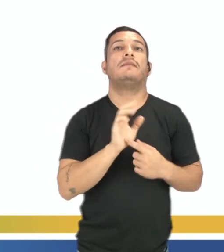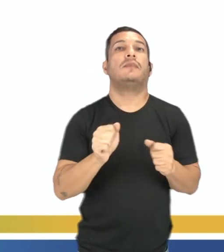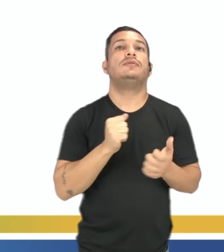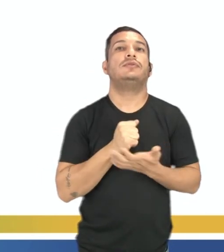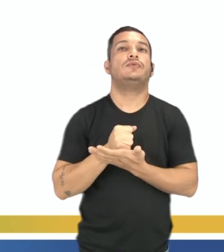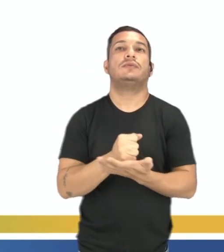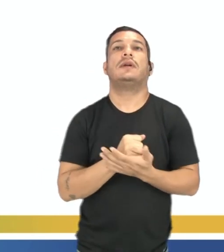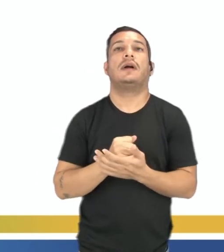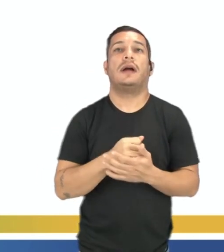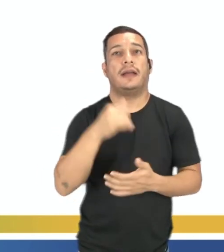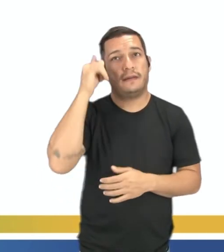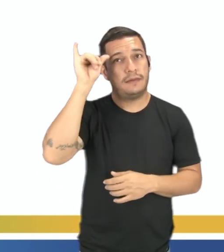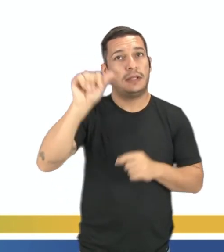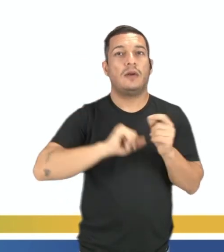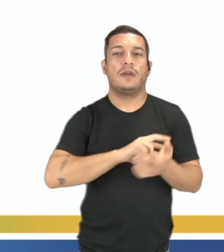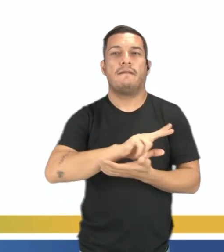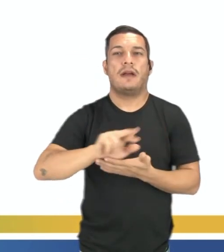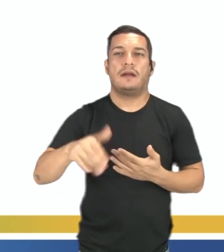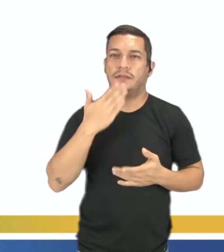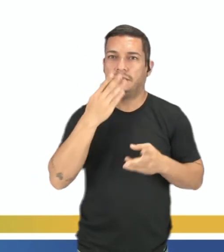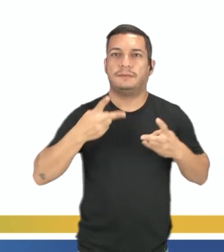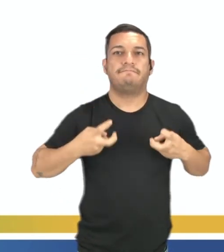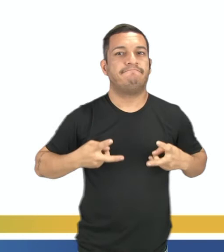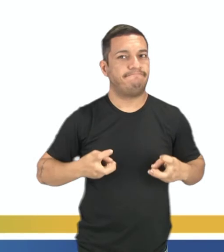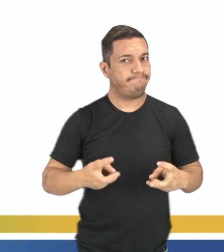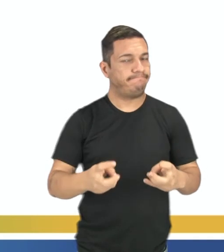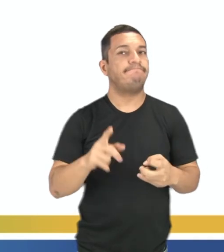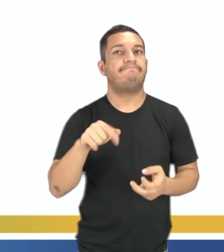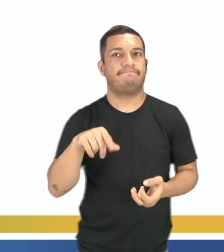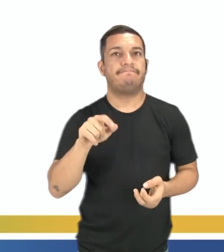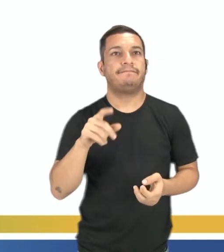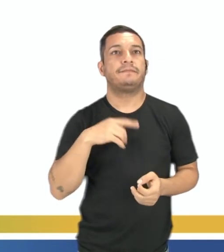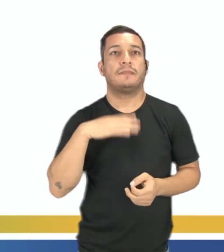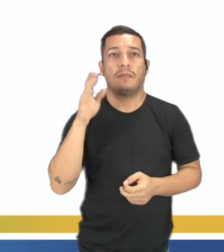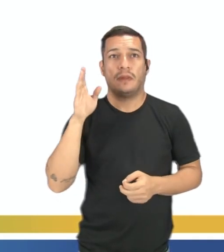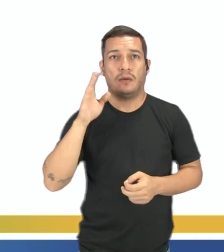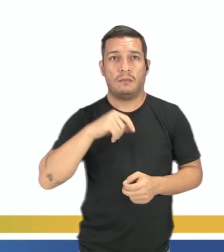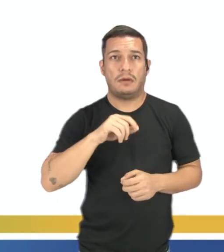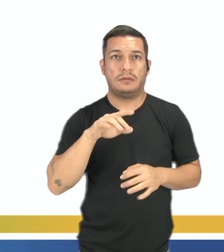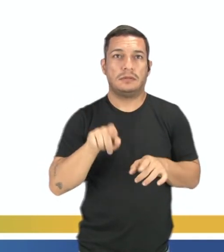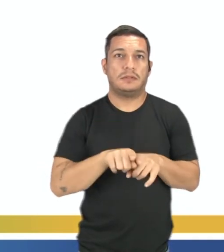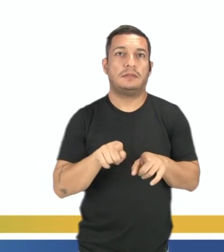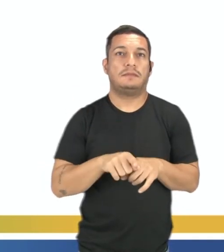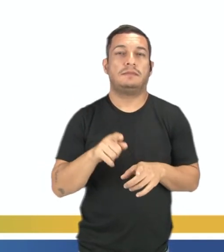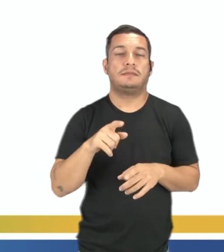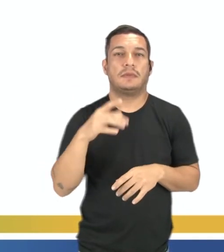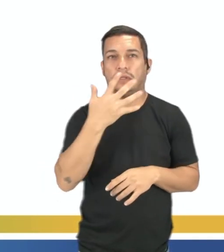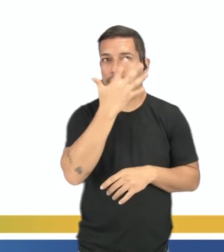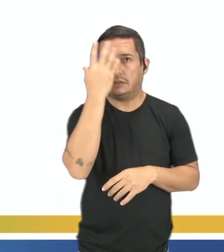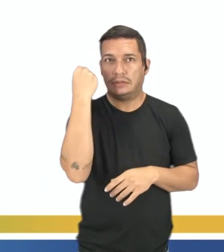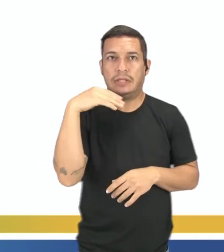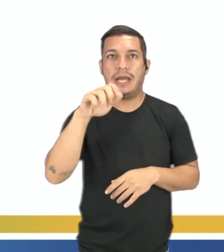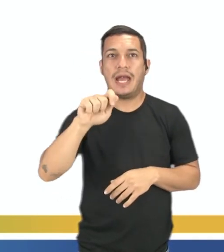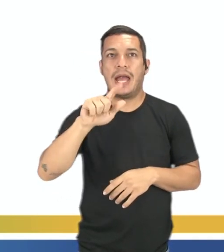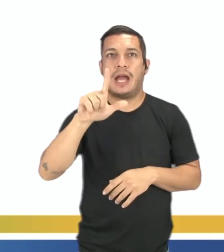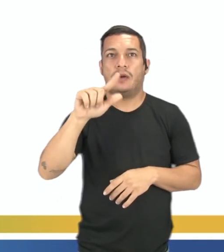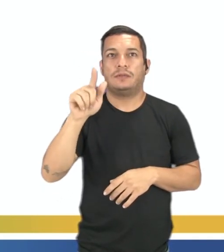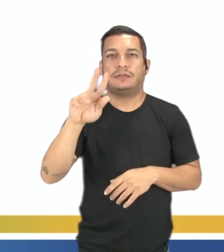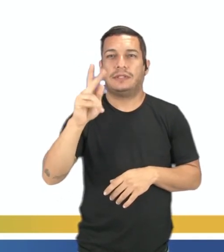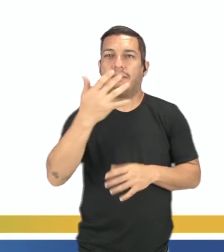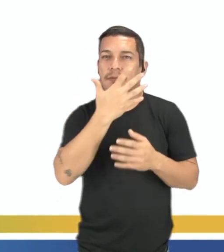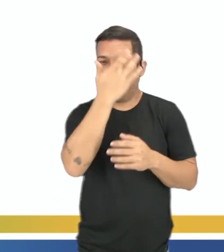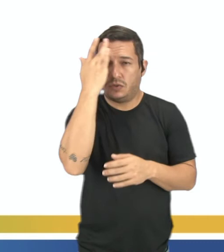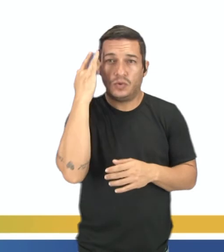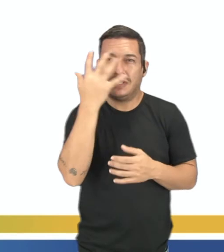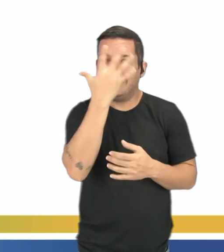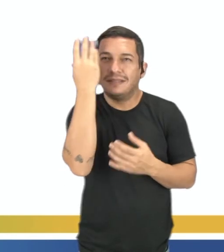pode ajudar a combater vários tipos de câncer o mal de passo e o de alzheimer e